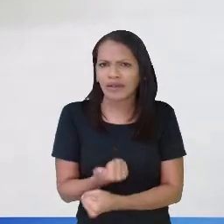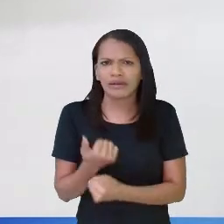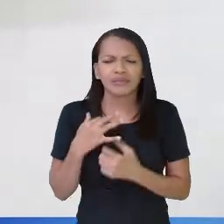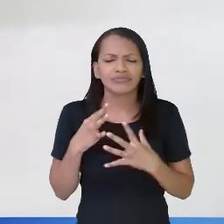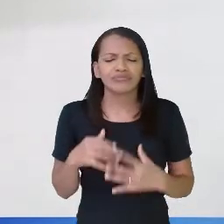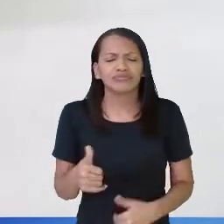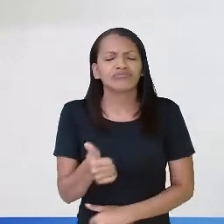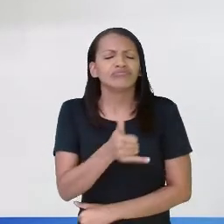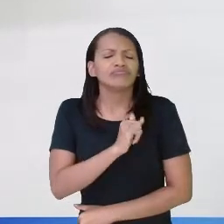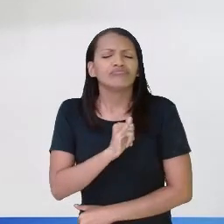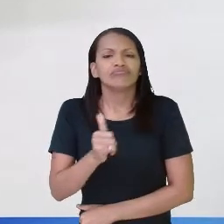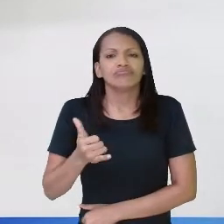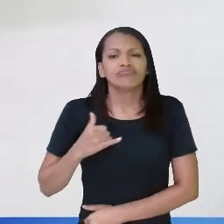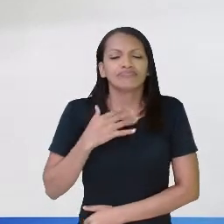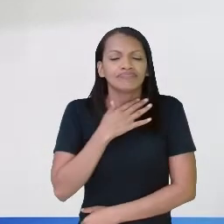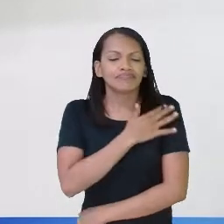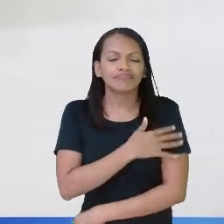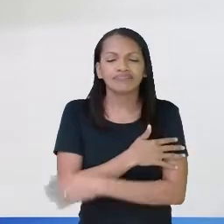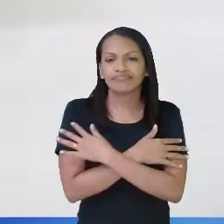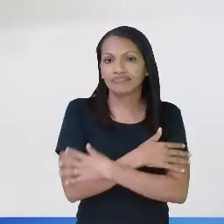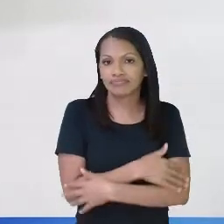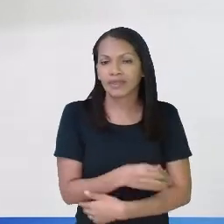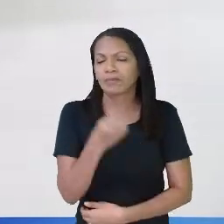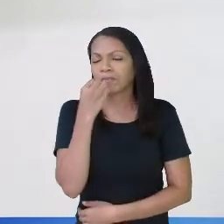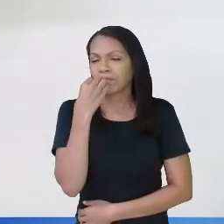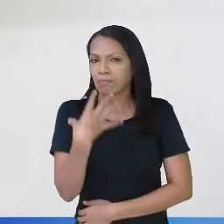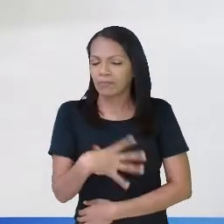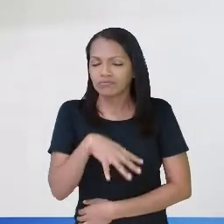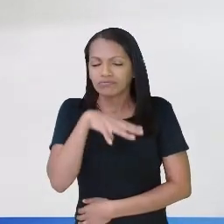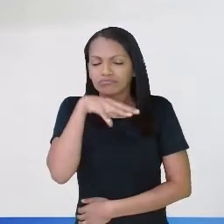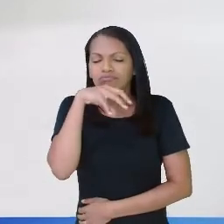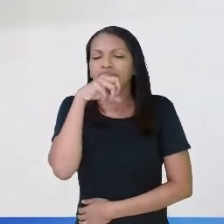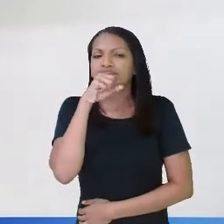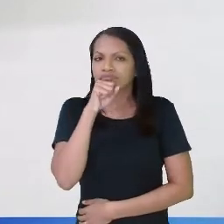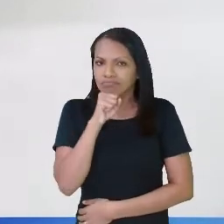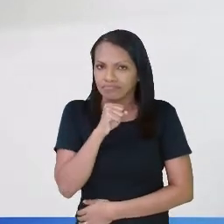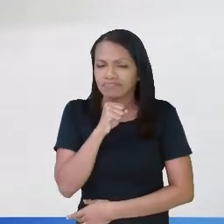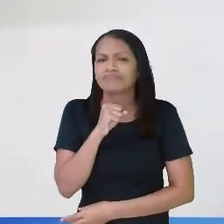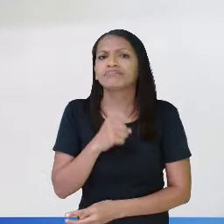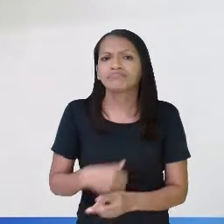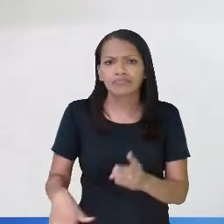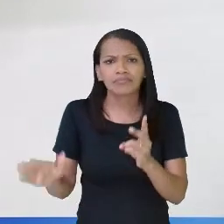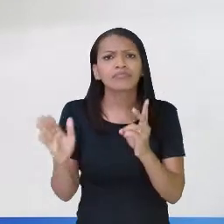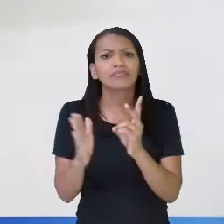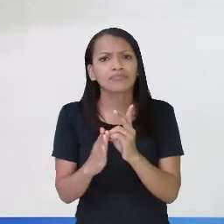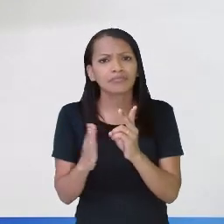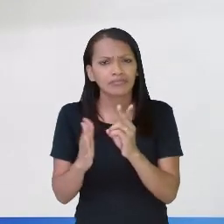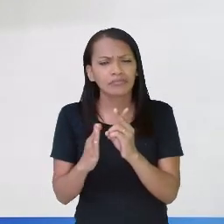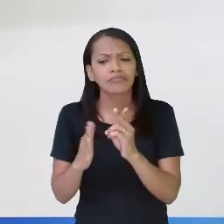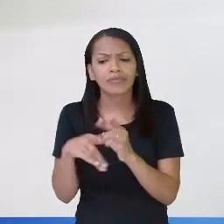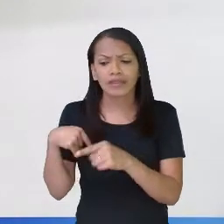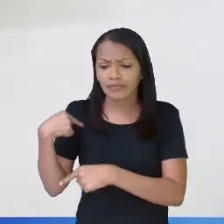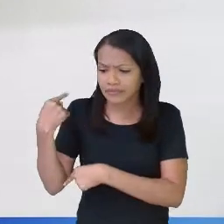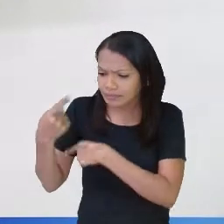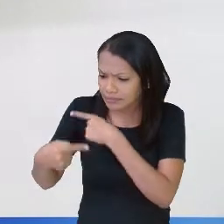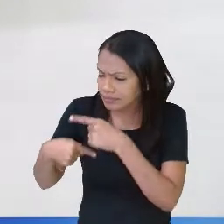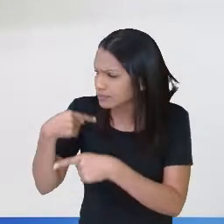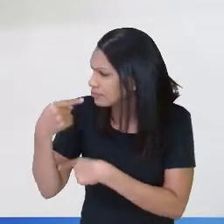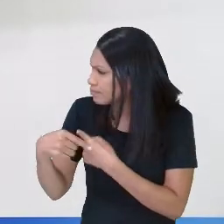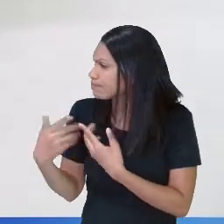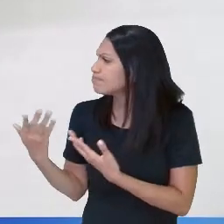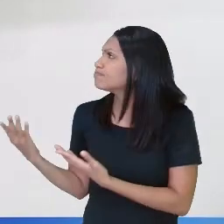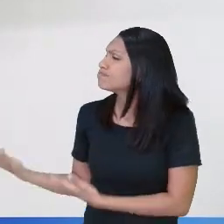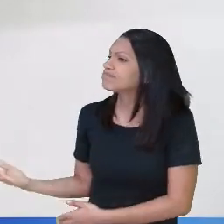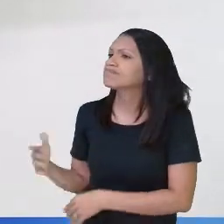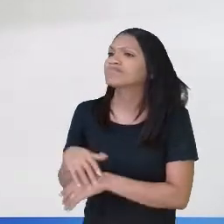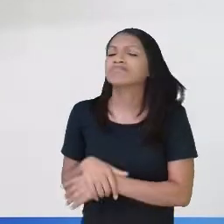limpinho e refrescado, foram os indígenas que trouxeram problema. Que trouxeram não é? Que perpetuaram, porque, como eu disse, eles estavam aqui